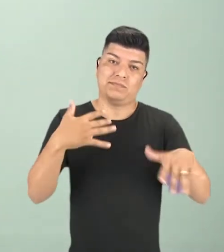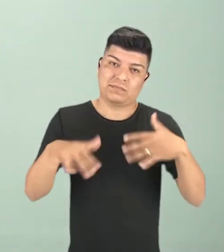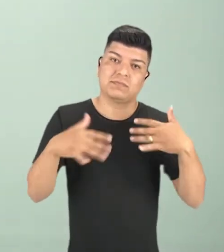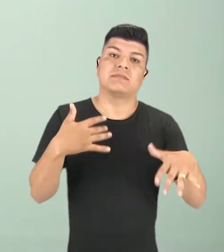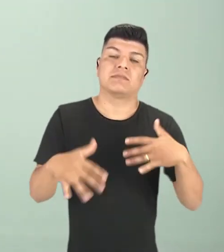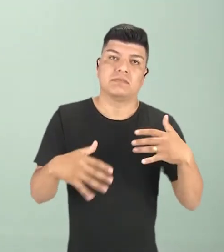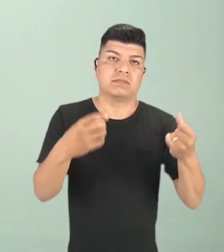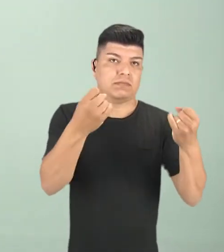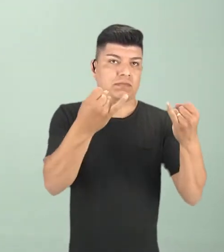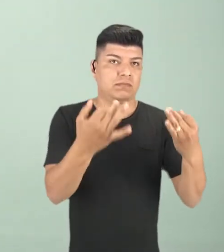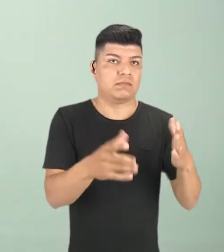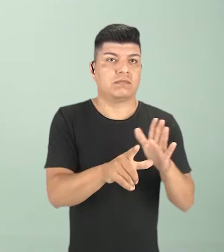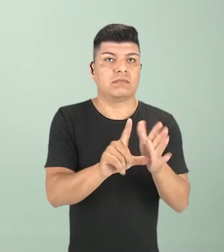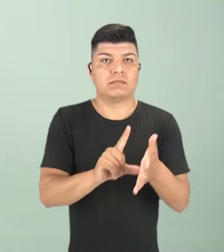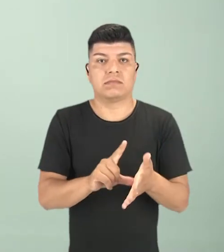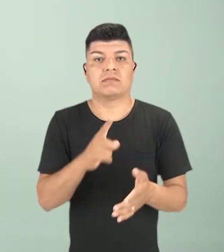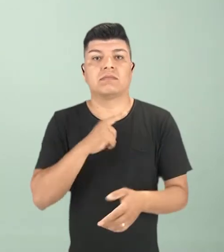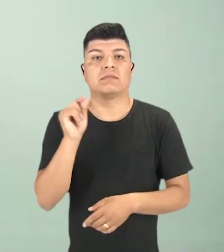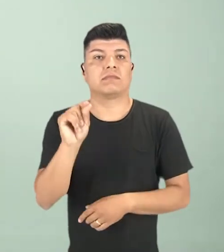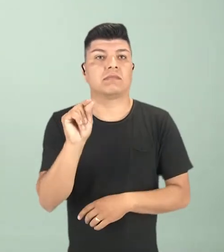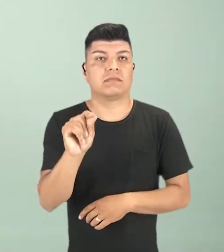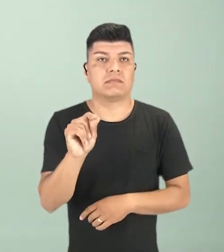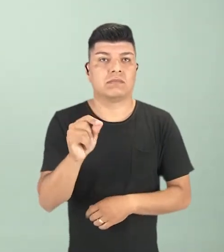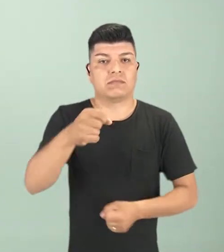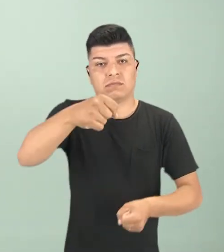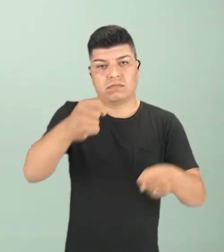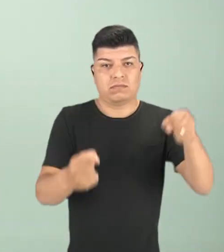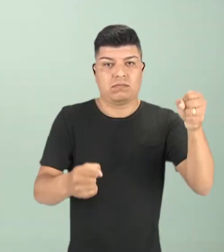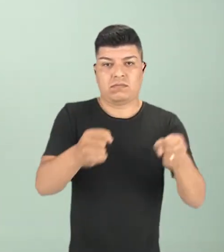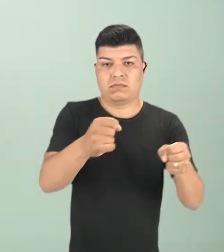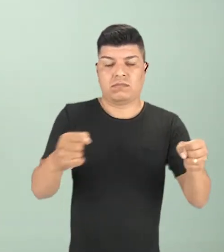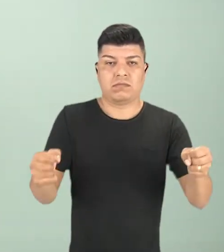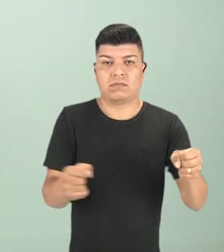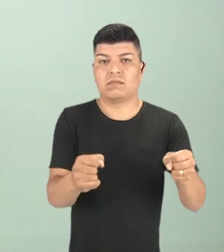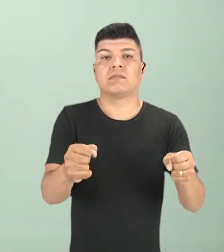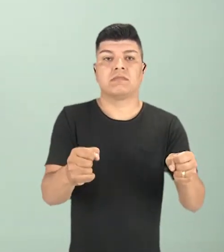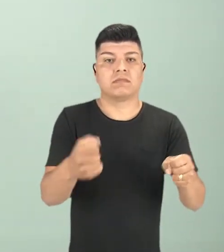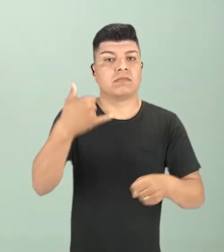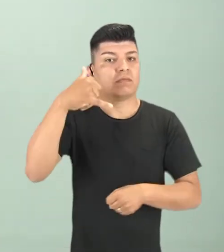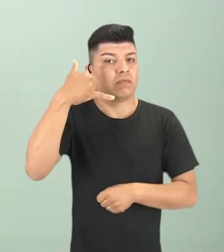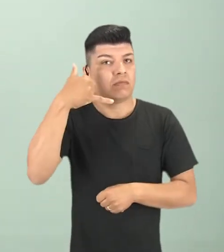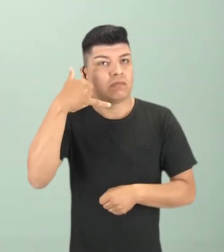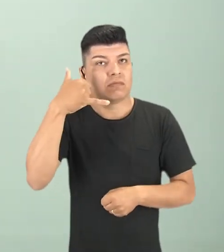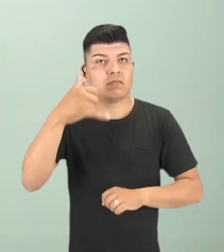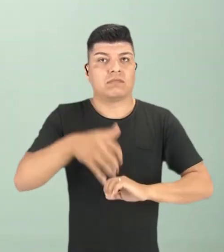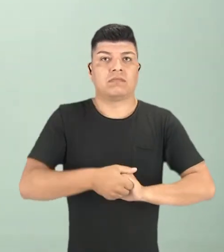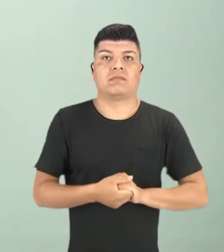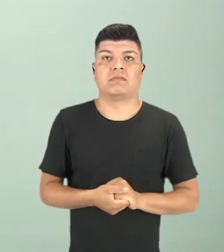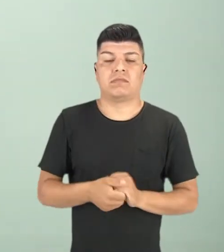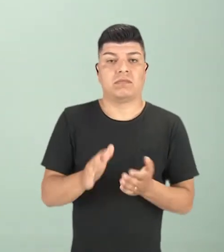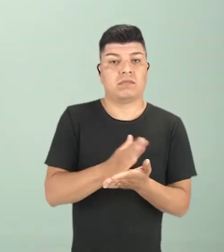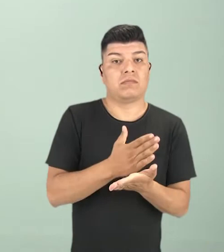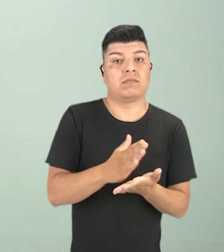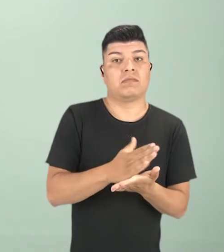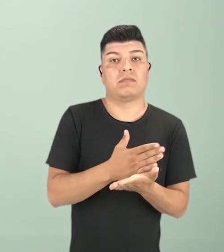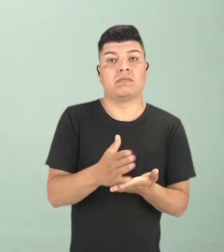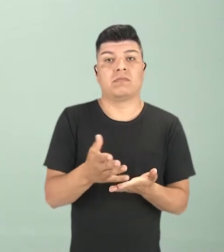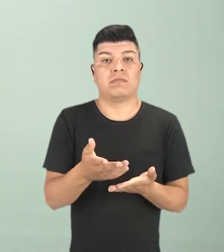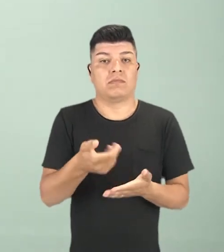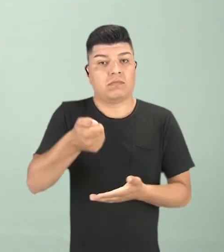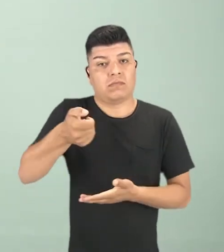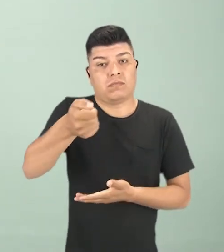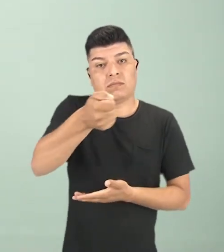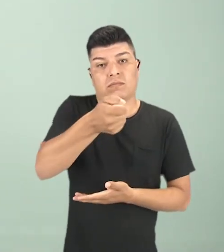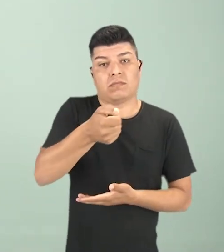falamos na aula anterior. Nós temos o quê? Carro automático, celulares. São algumas coisas, controle